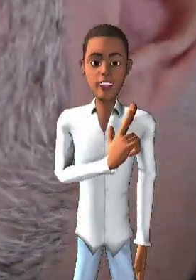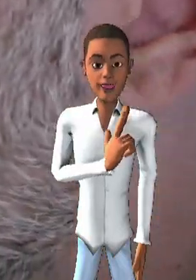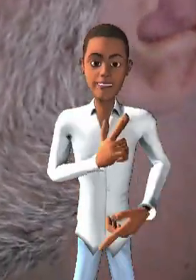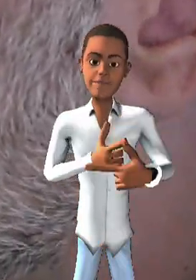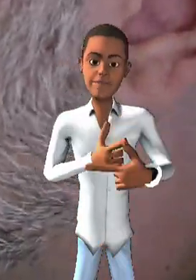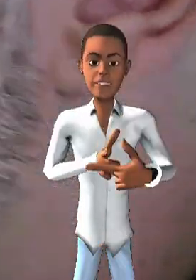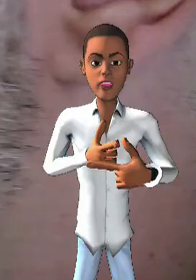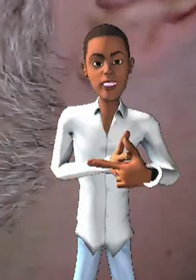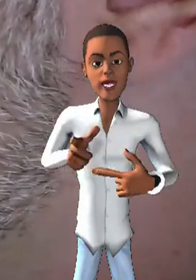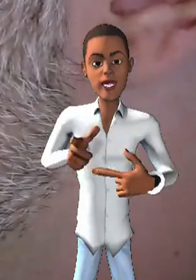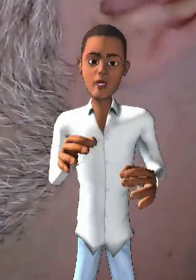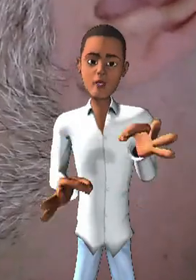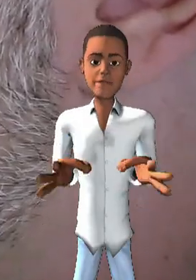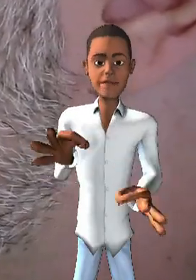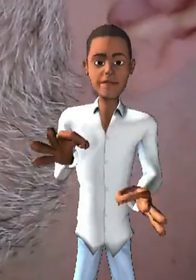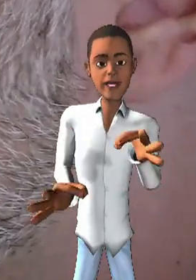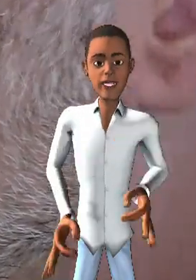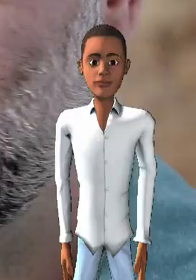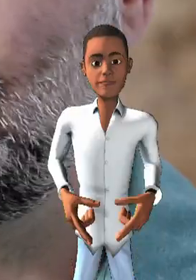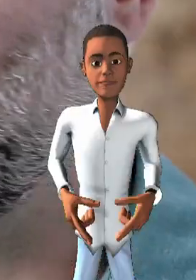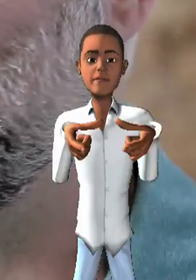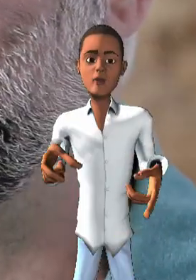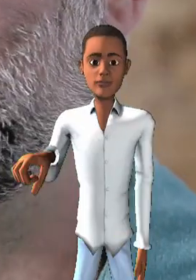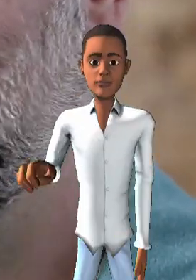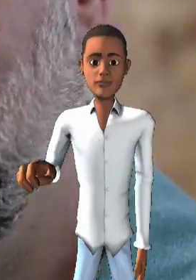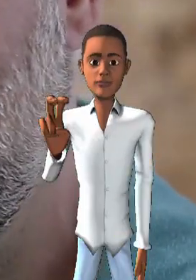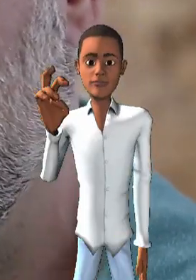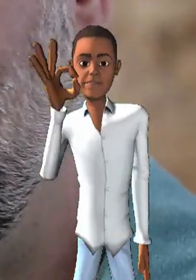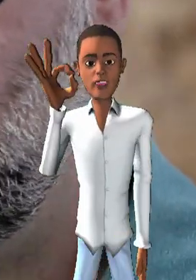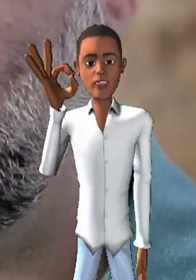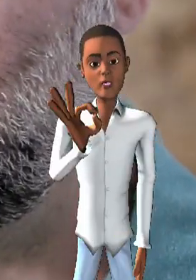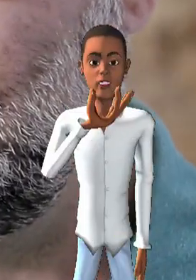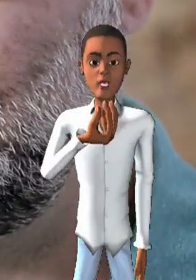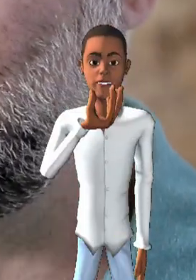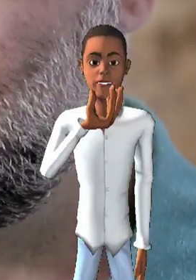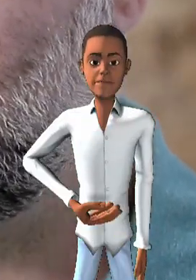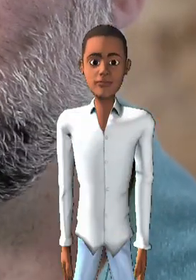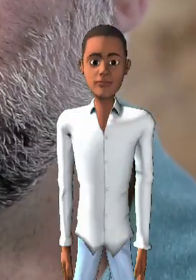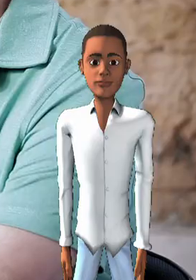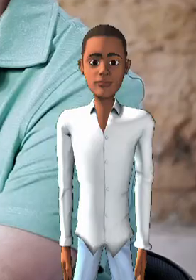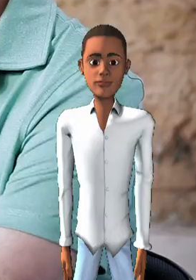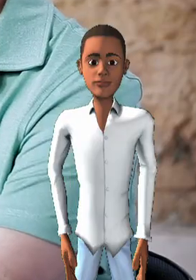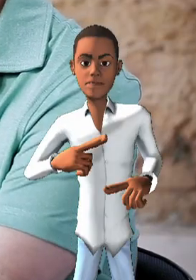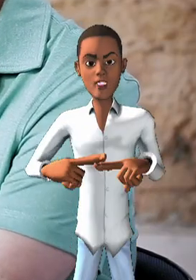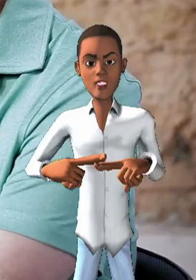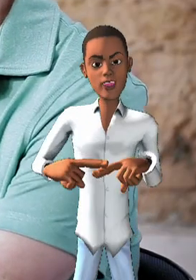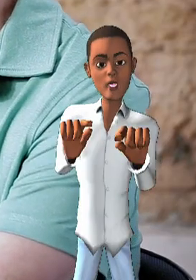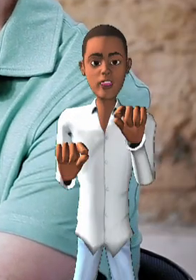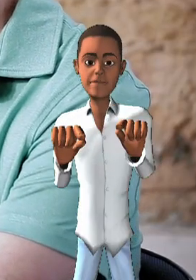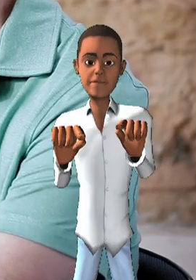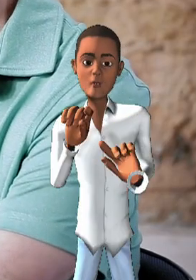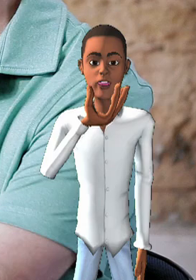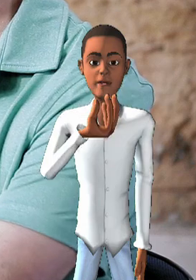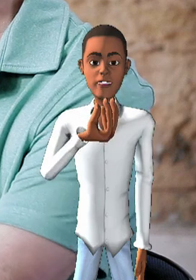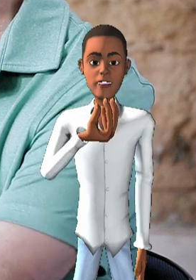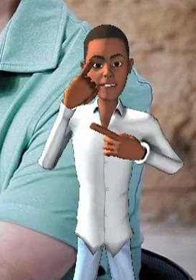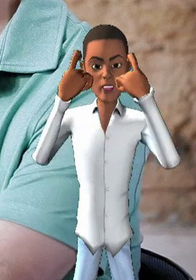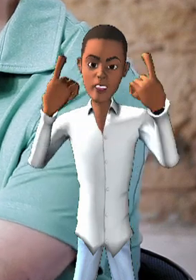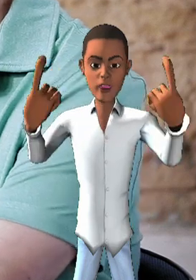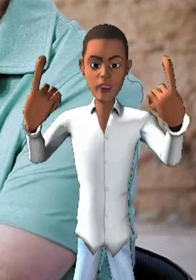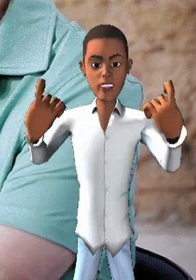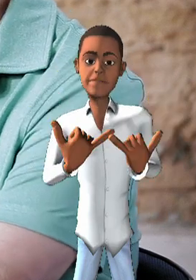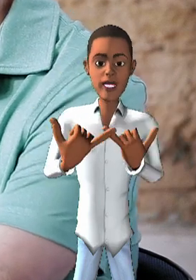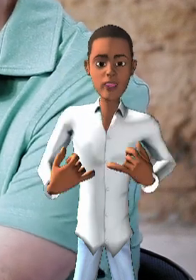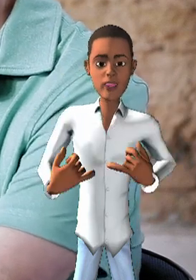lei que estão cumprindo algum tipo de medida socioeducativa, em torno de 95% também são meninos. O que faz com que a gente tenha essa relação